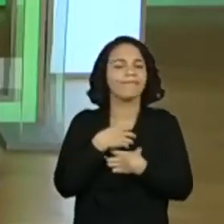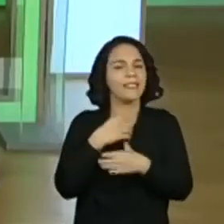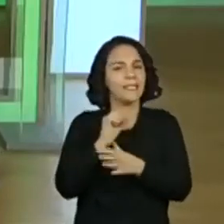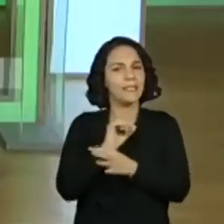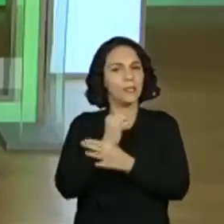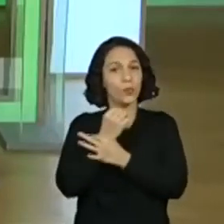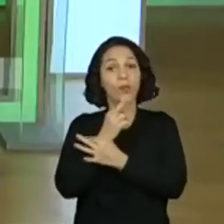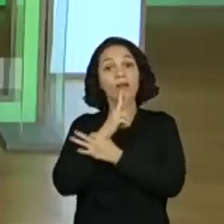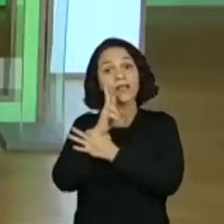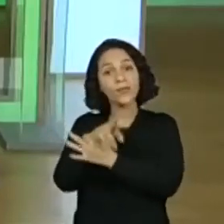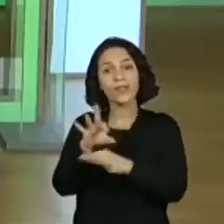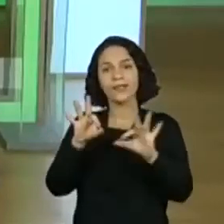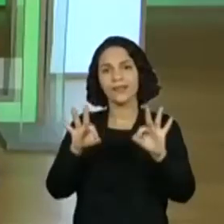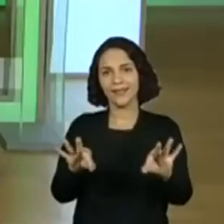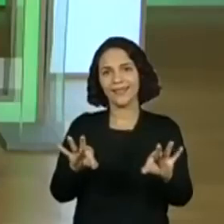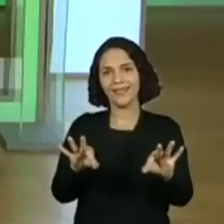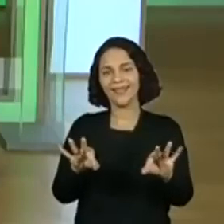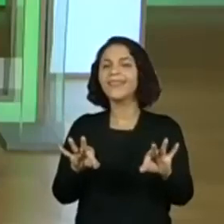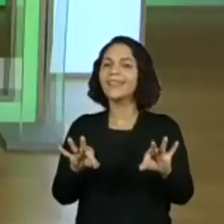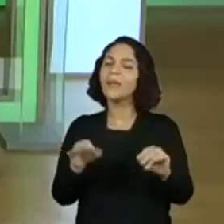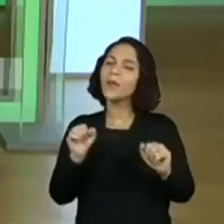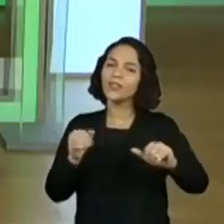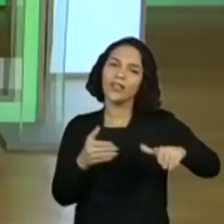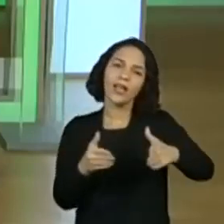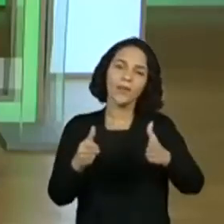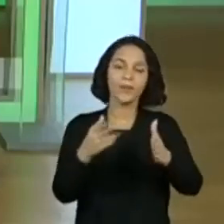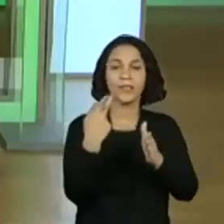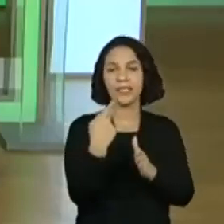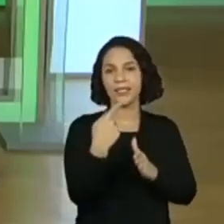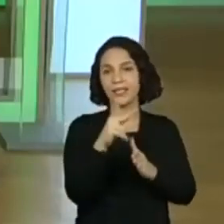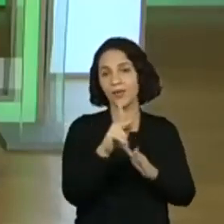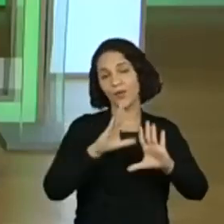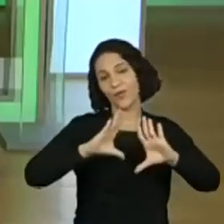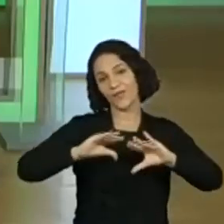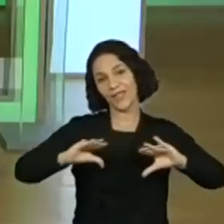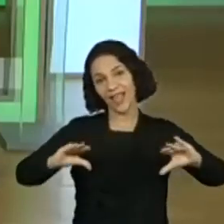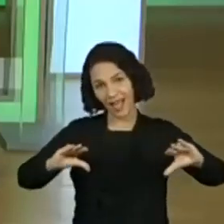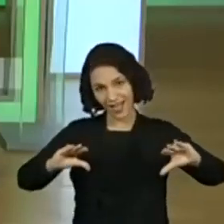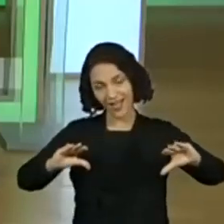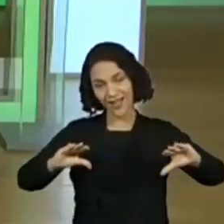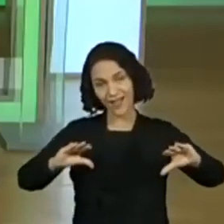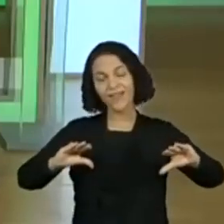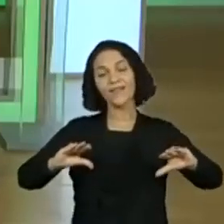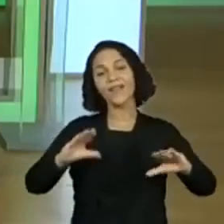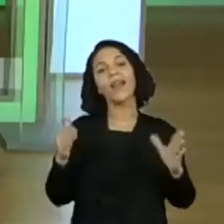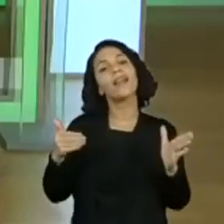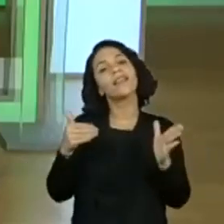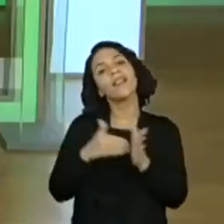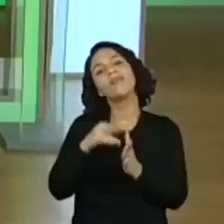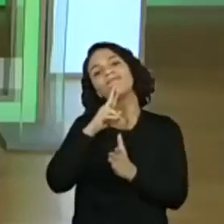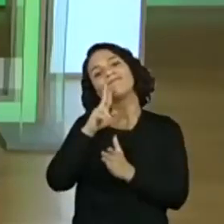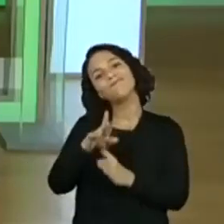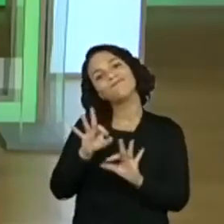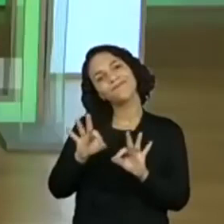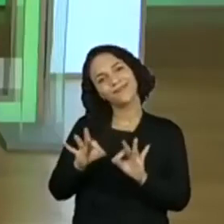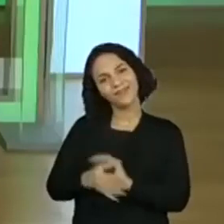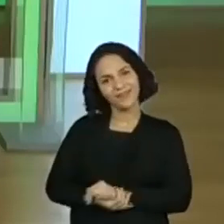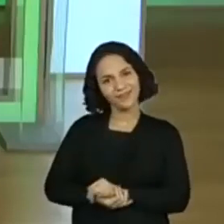é o resultado final. Então você pode trilhar aí o caminho que for mais confortável para você até que chegue ao resultado